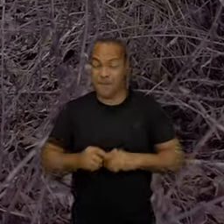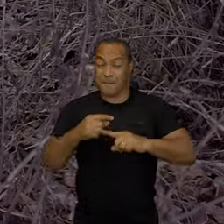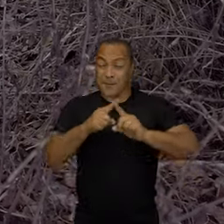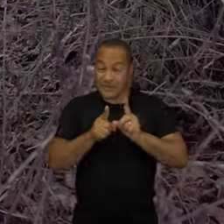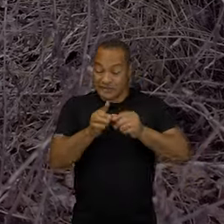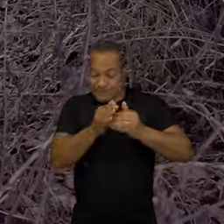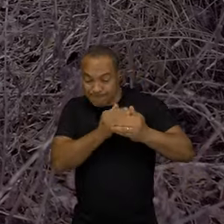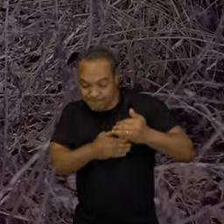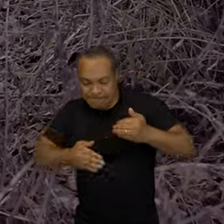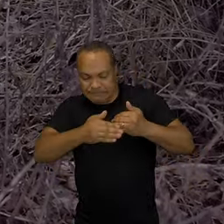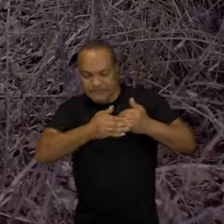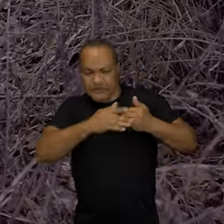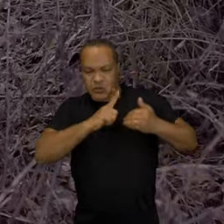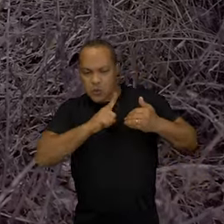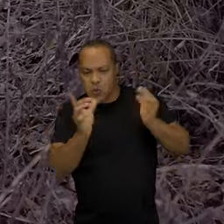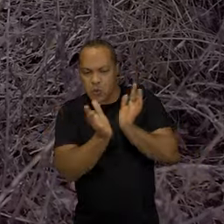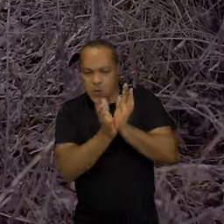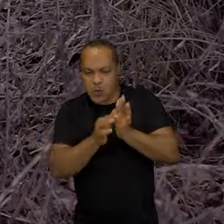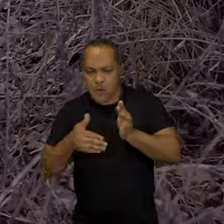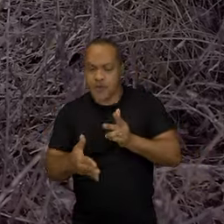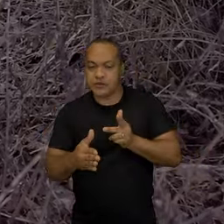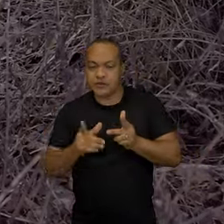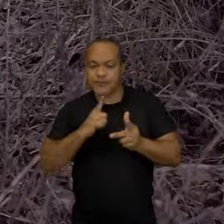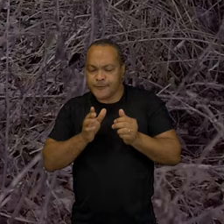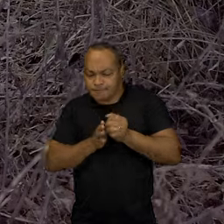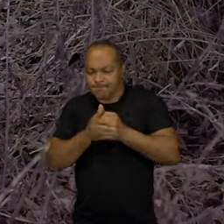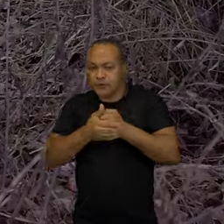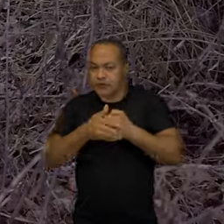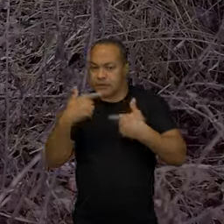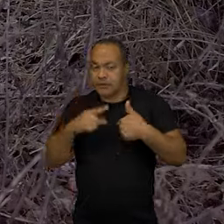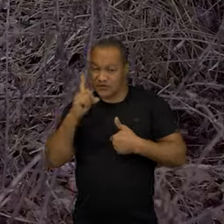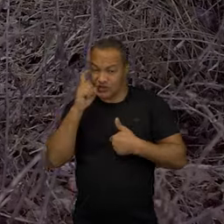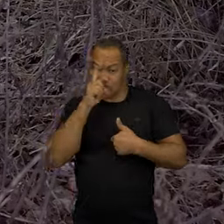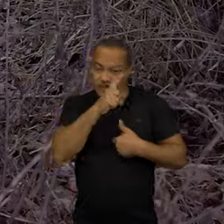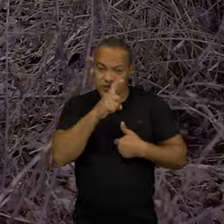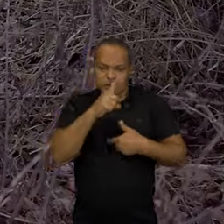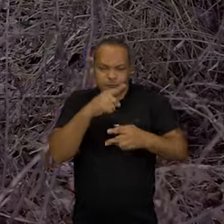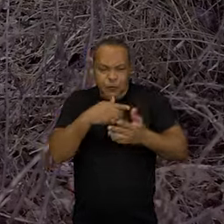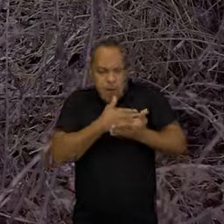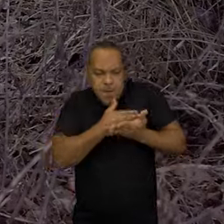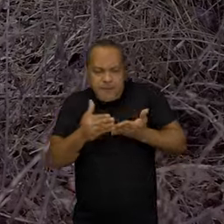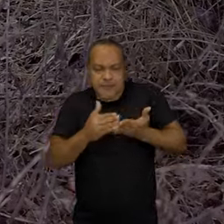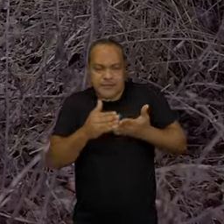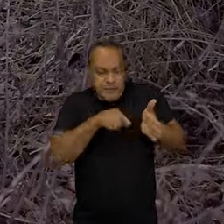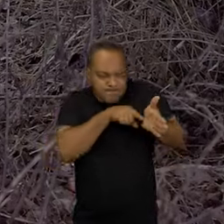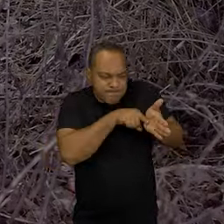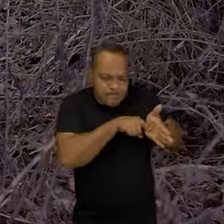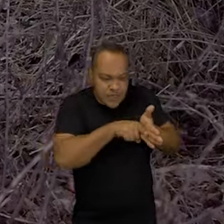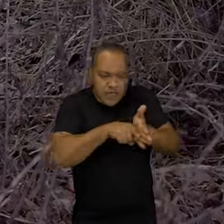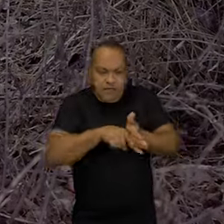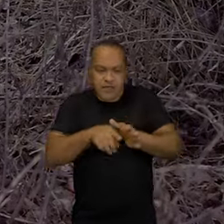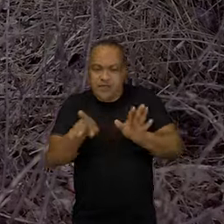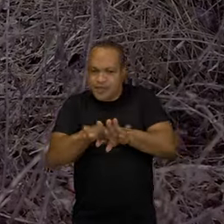Mas por trás de uma lista de espécies, se esconde um trabalho difícil que se inicia por meio de uma pesquisa